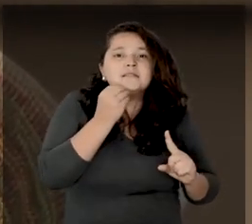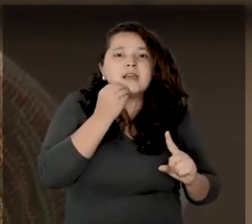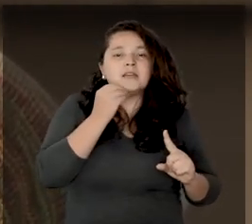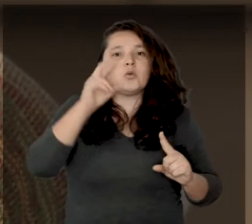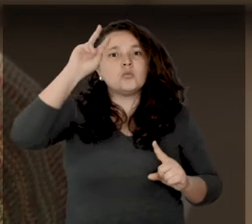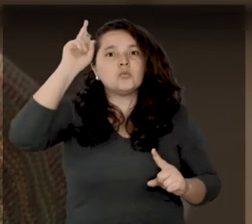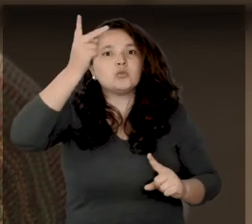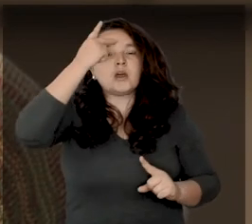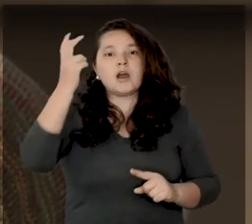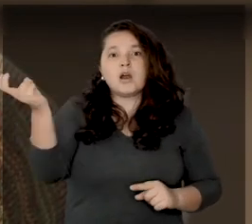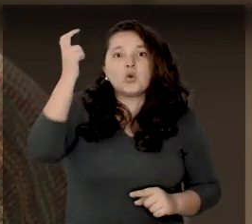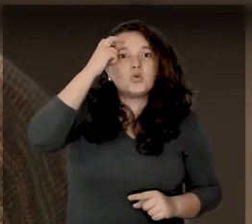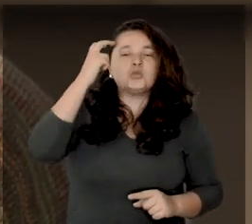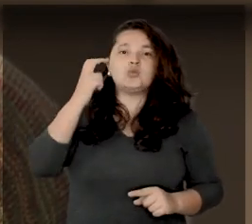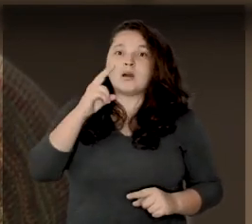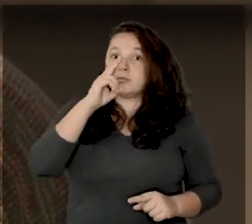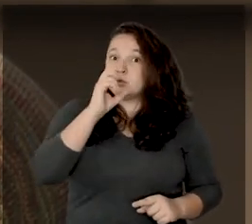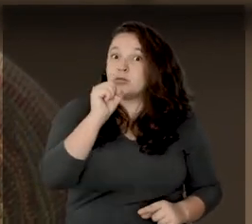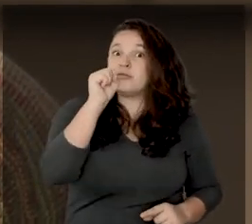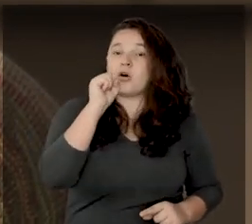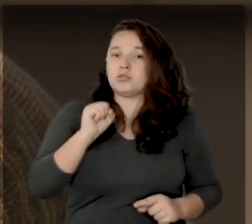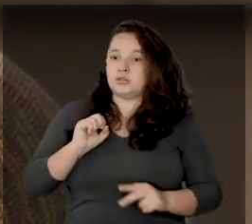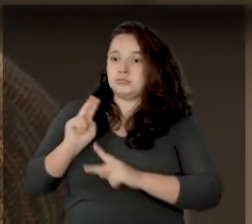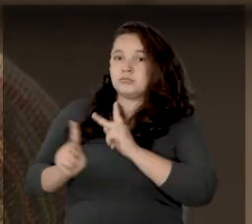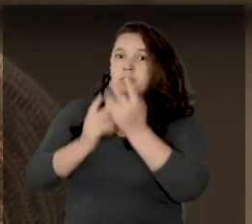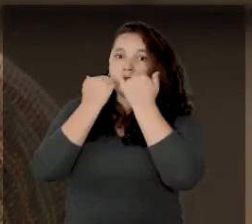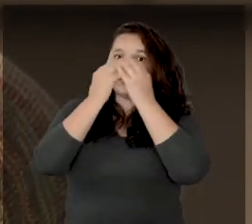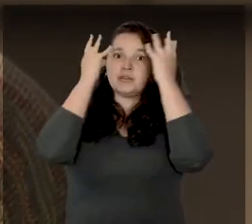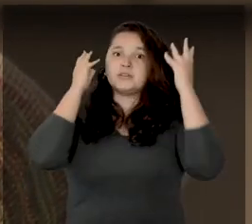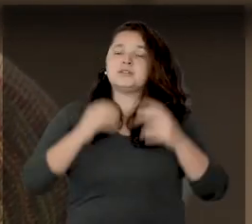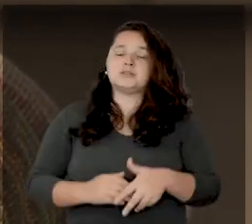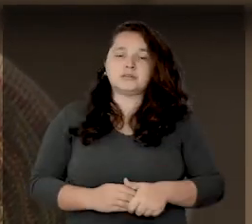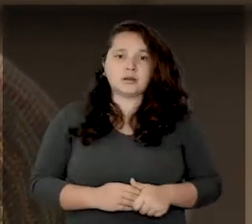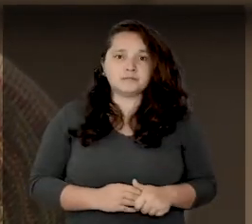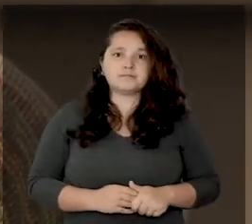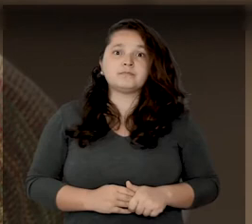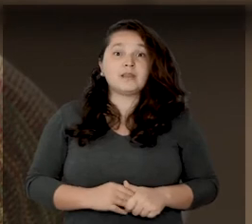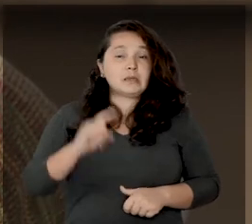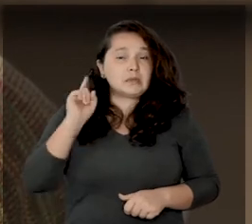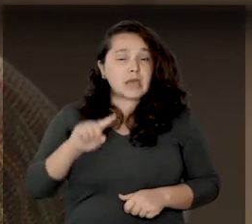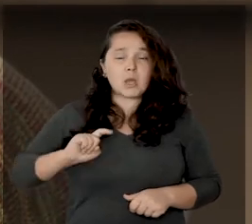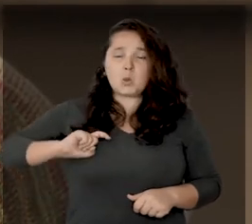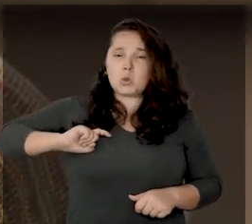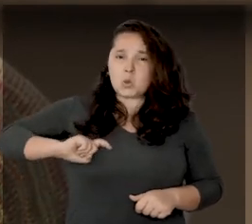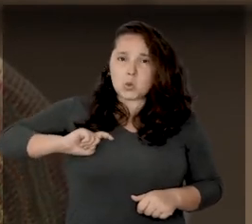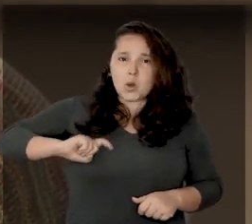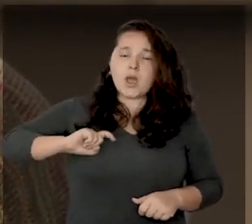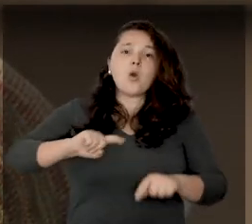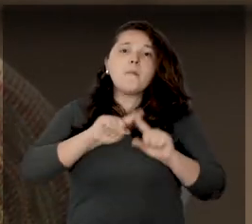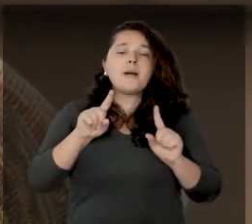Ela acontece de uma forma muito cruel e disfarçada de